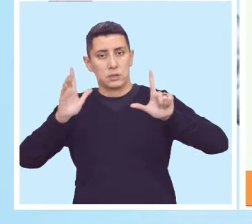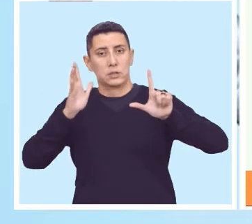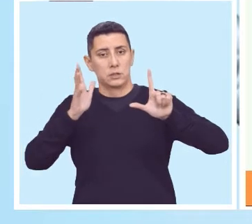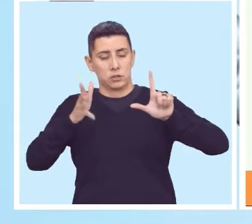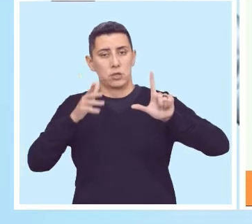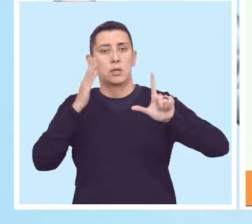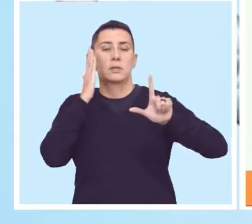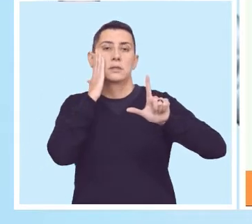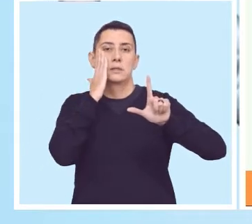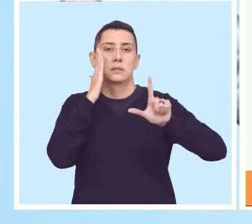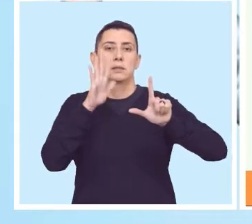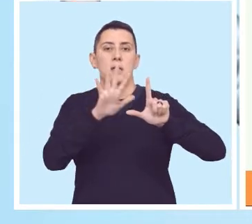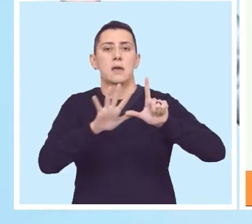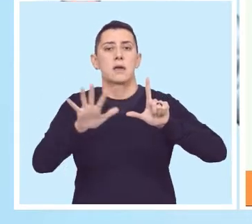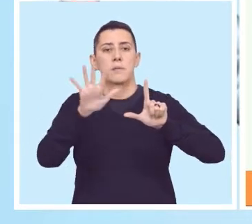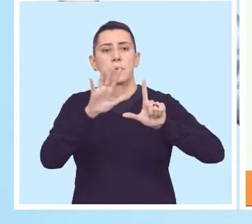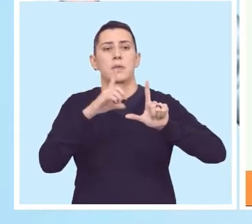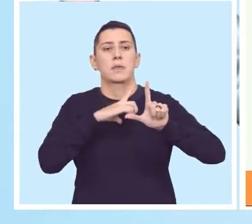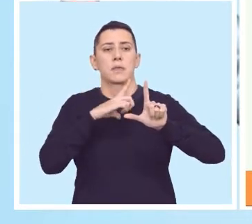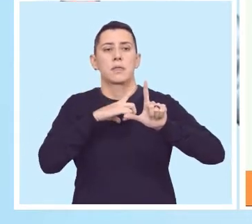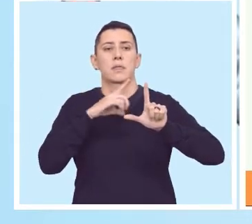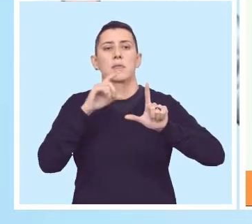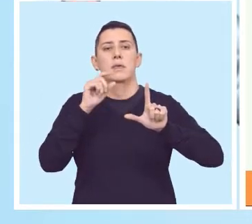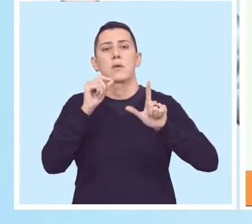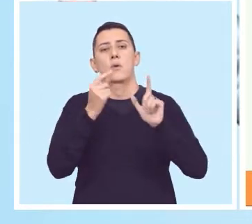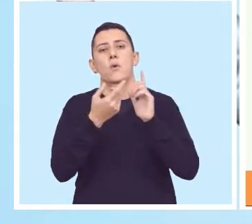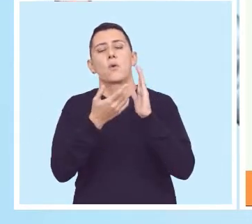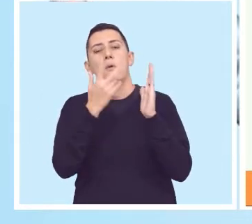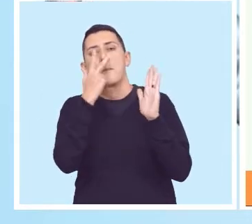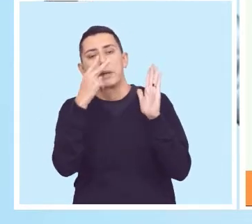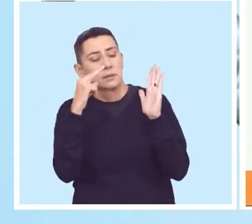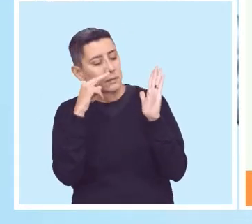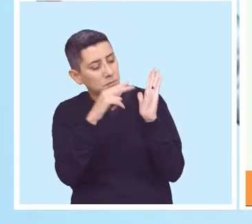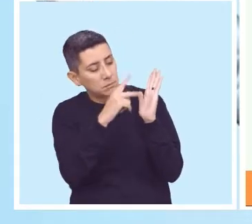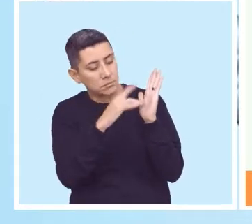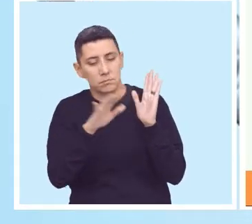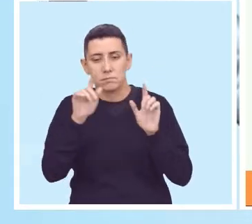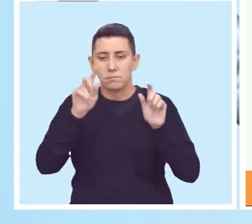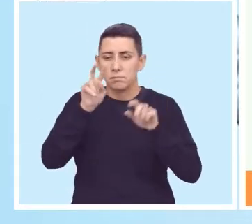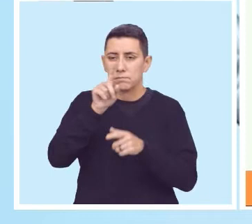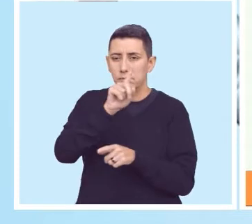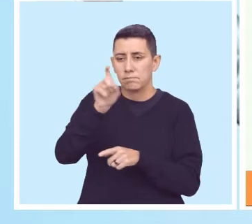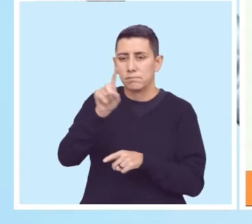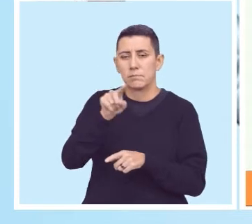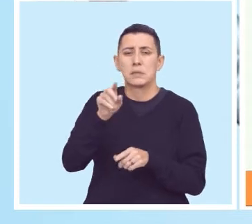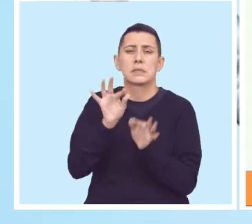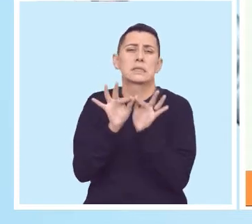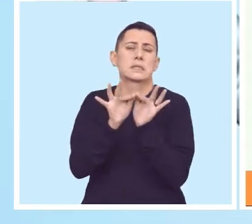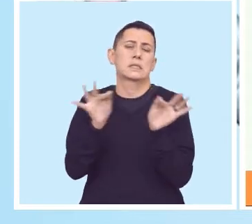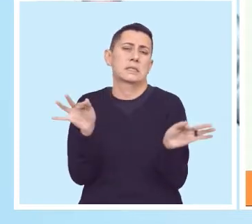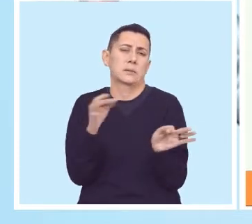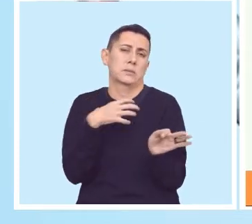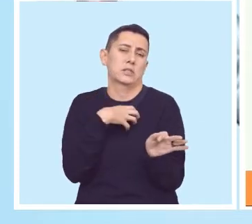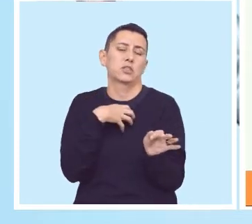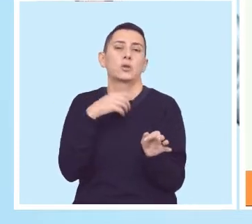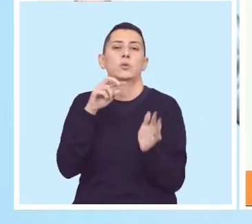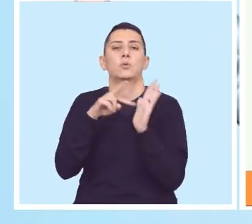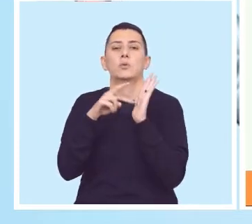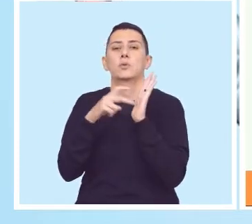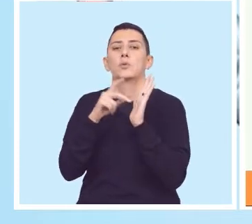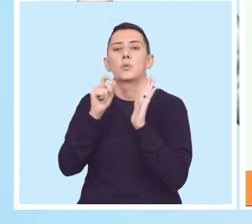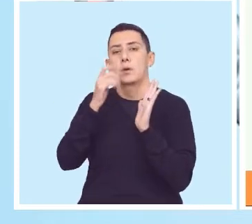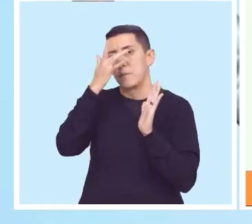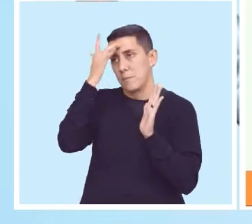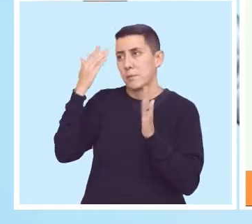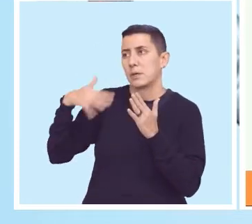uma ferramenta, nós tentamos fazer um front-end o mais enxuto possível, para que qualquer pessoa pudesse ter